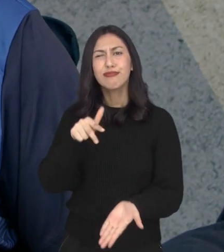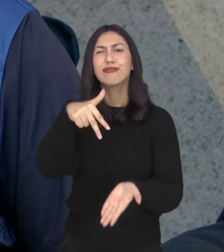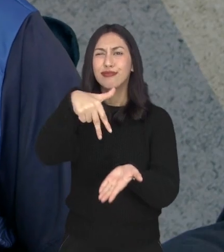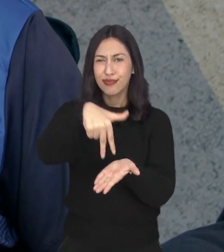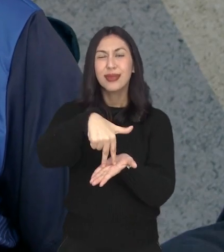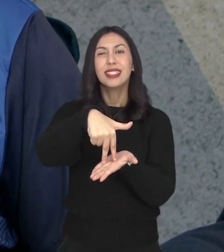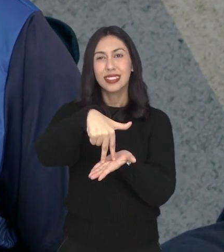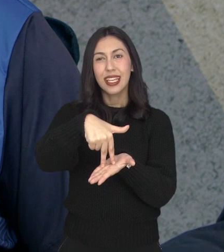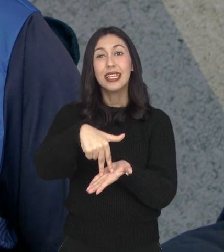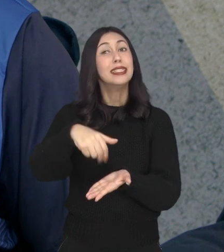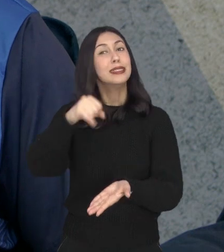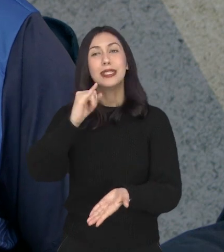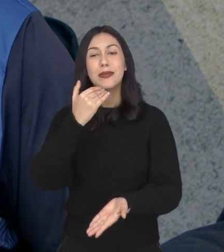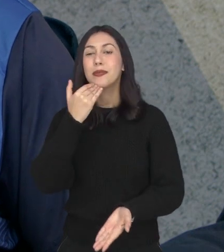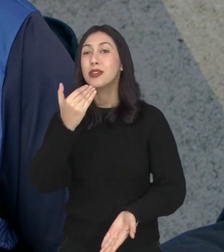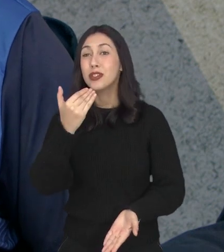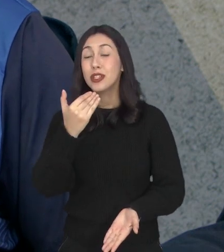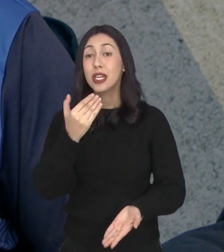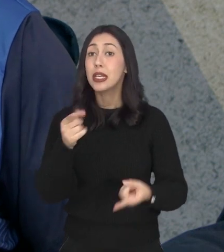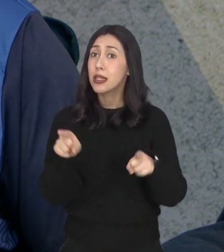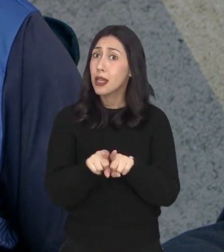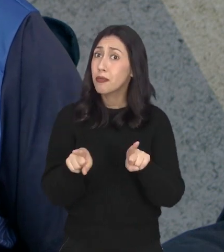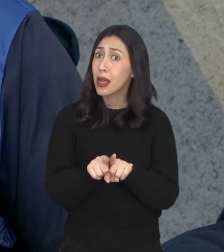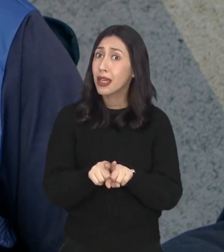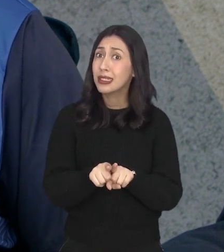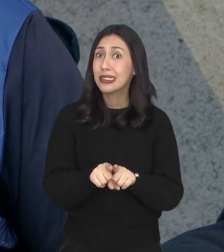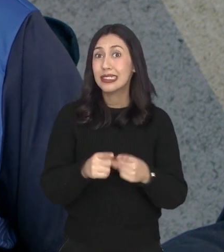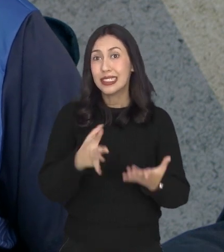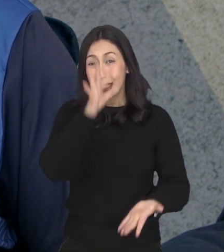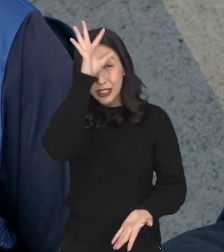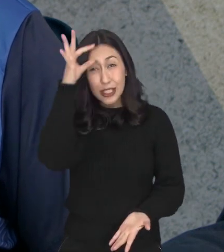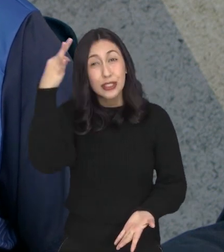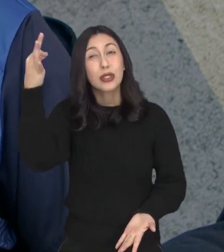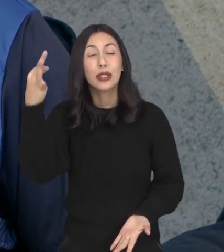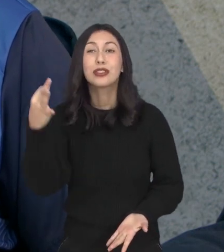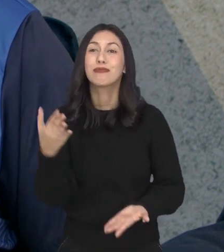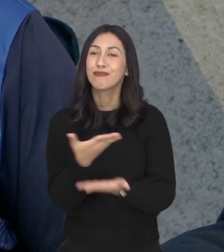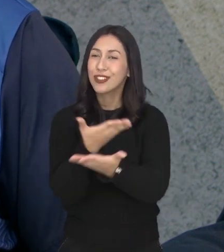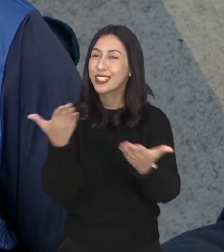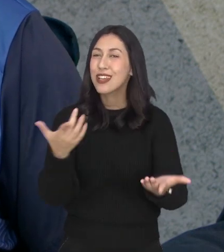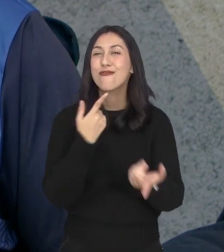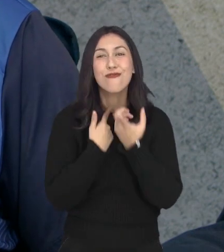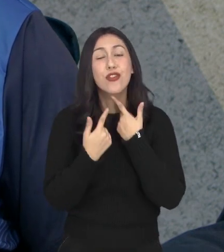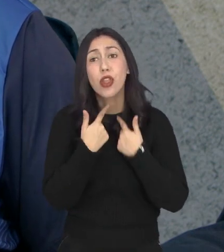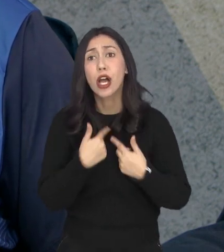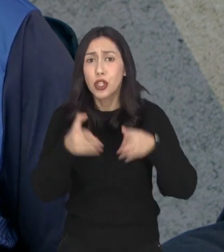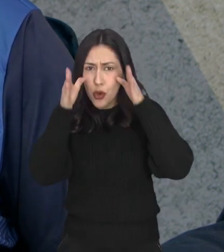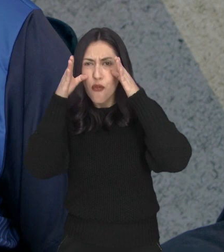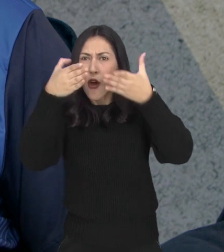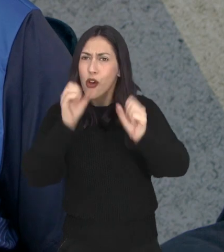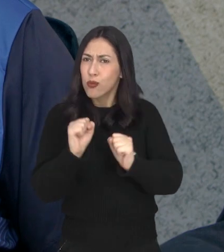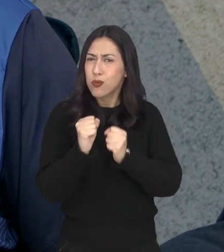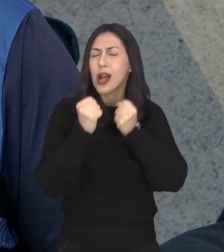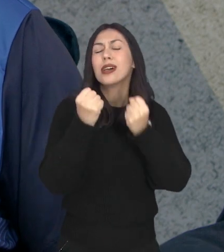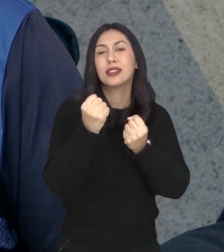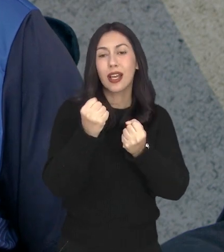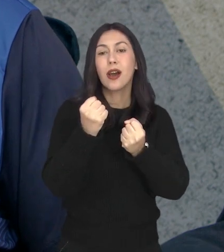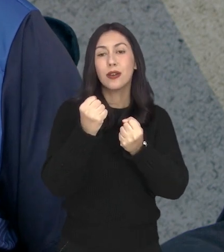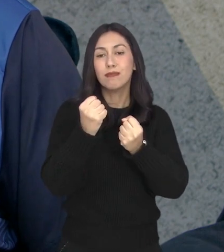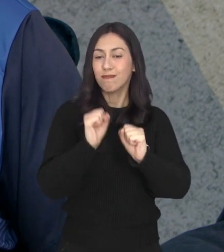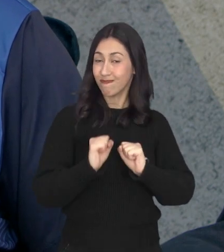disposição, estarei presente assim que solicitado. E deixo uma boa sorte para quem quer seguir nessa área aí, né?